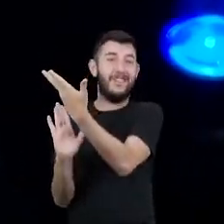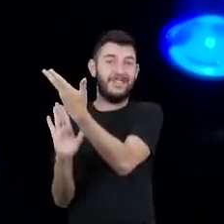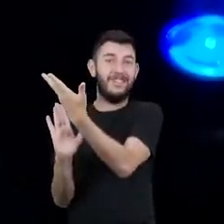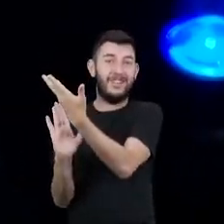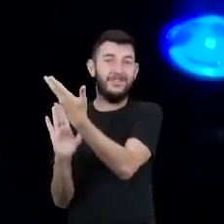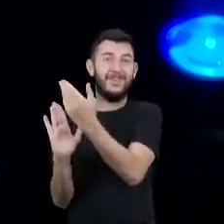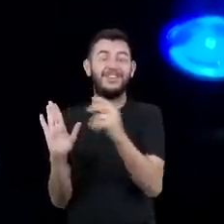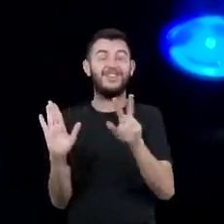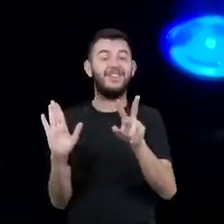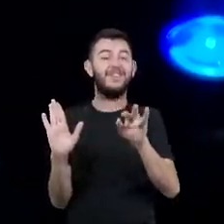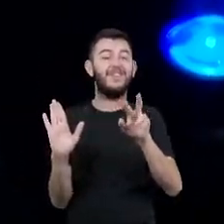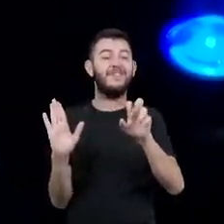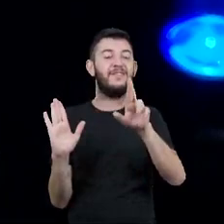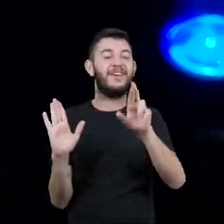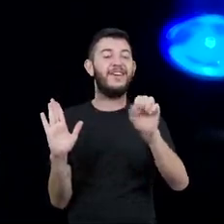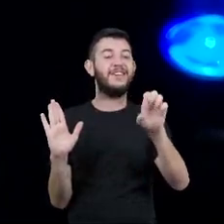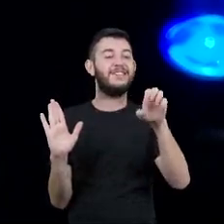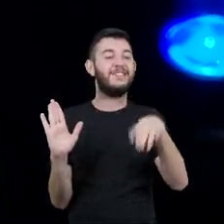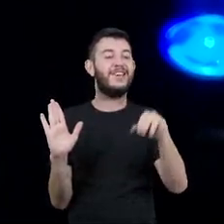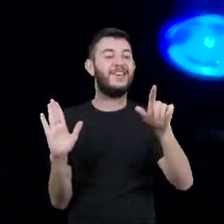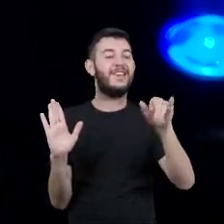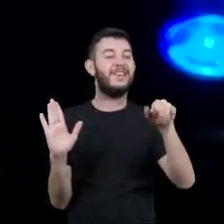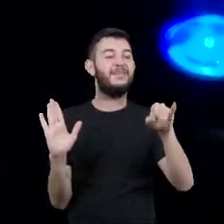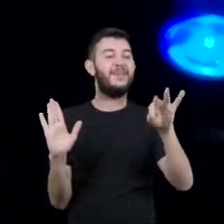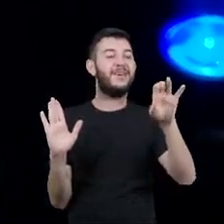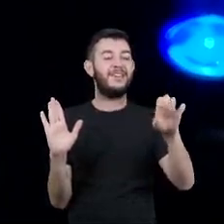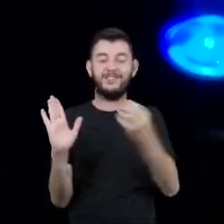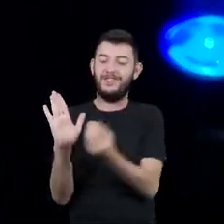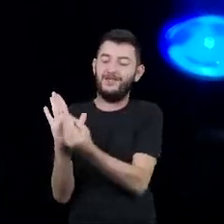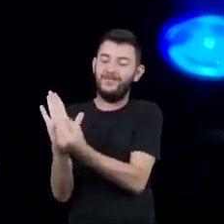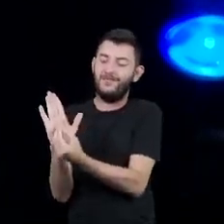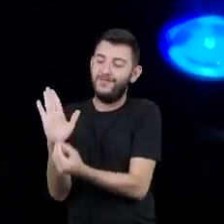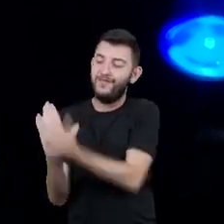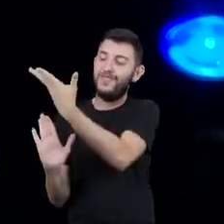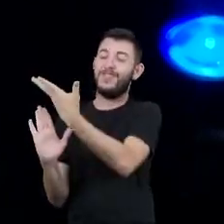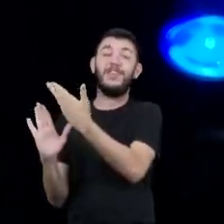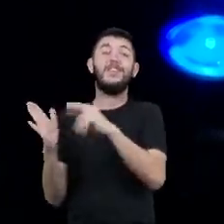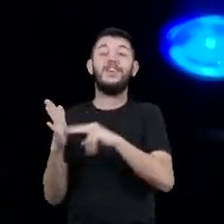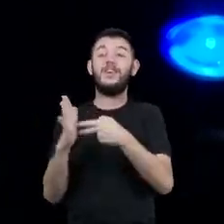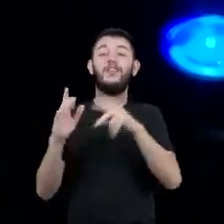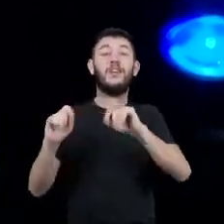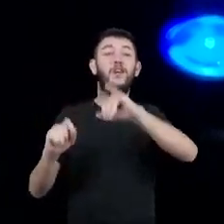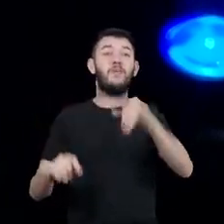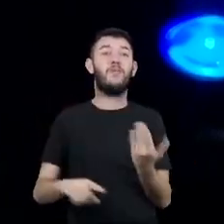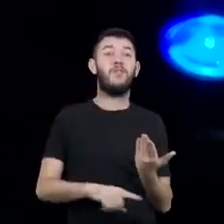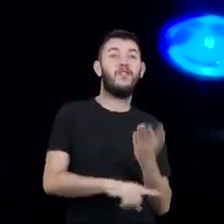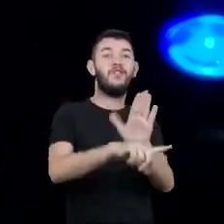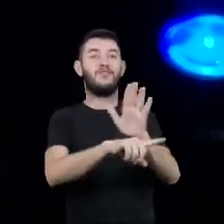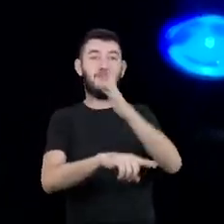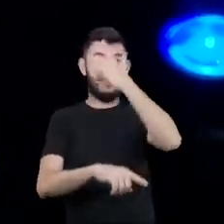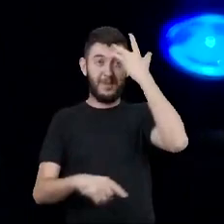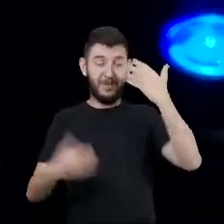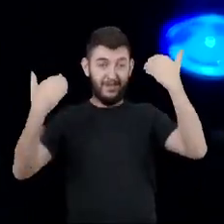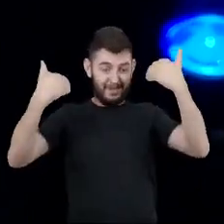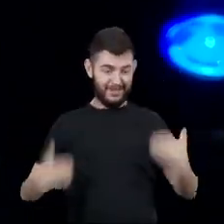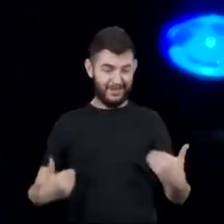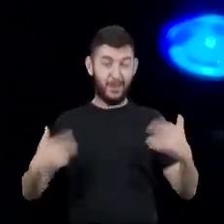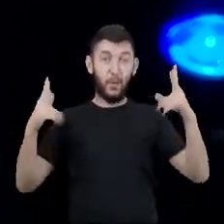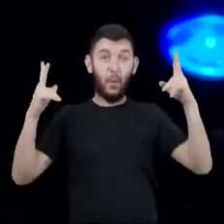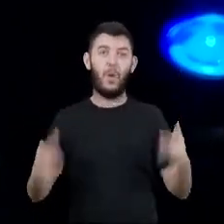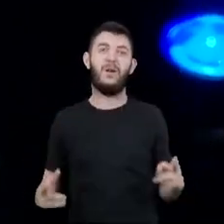Deu oportunidade para pessoas como eu se desenvolverem